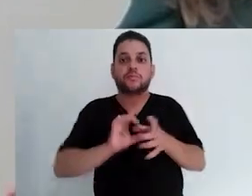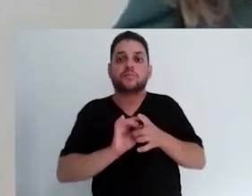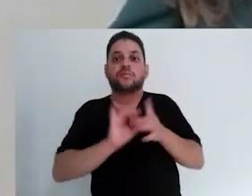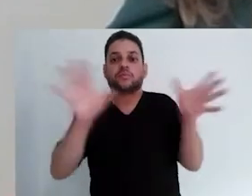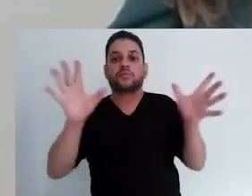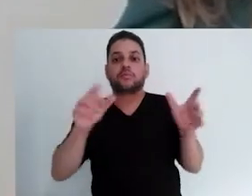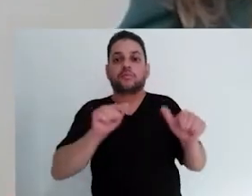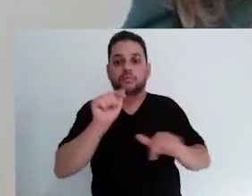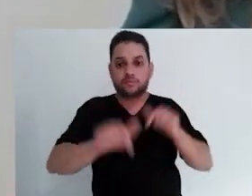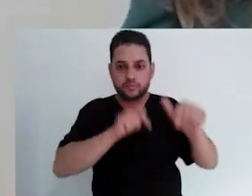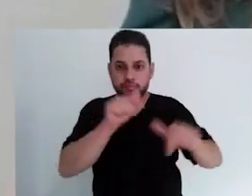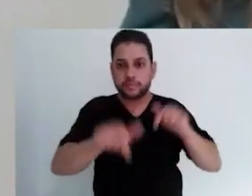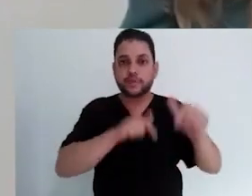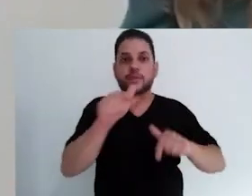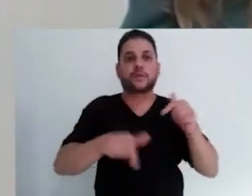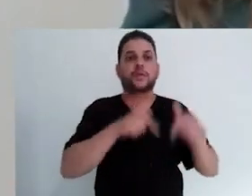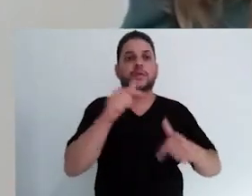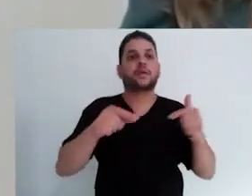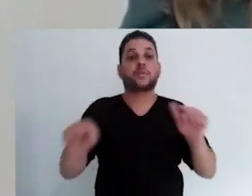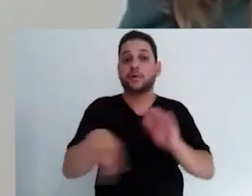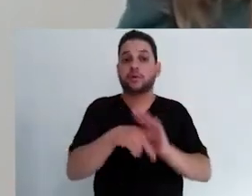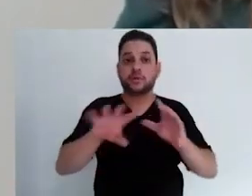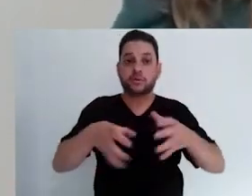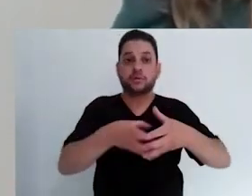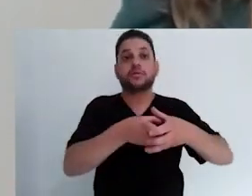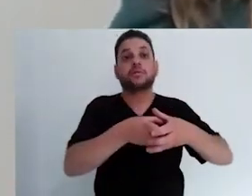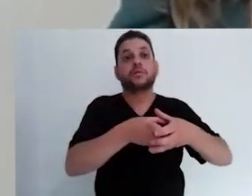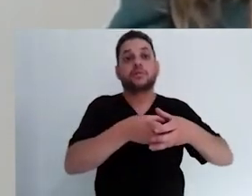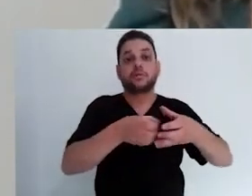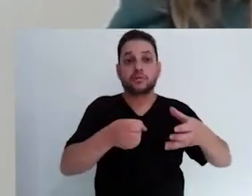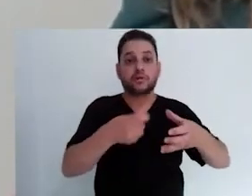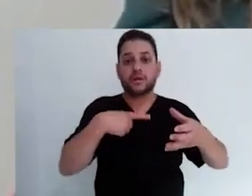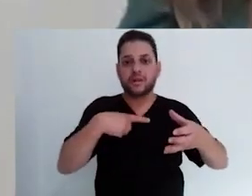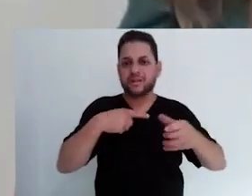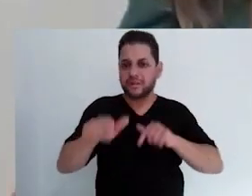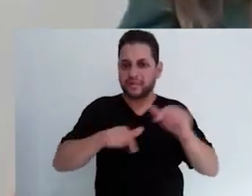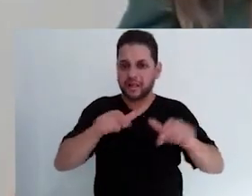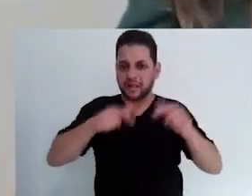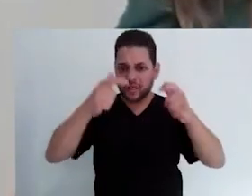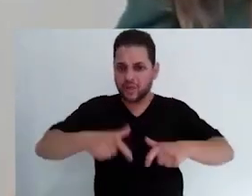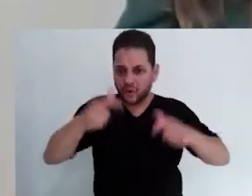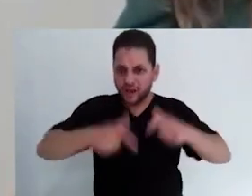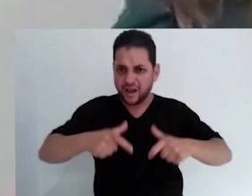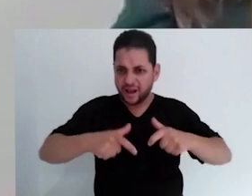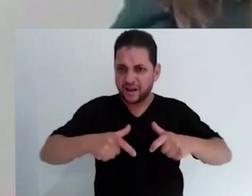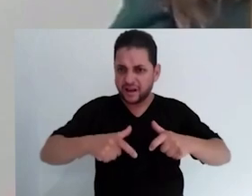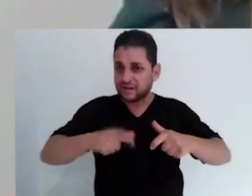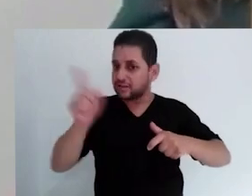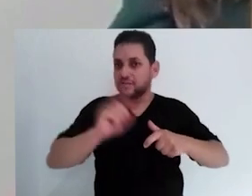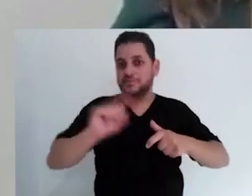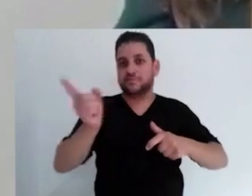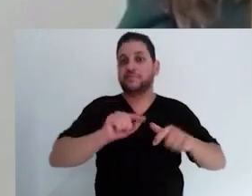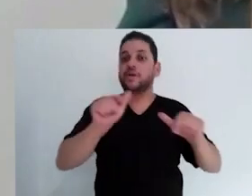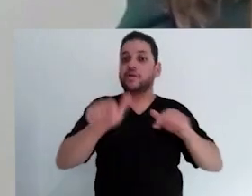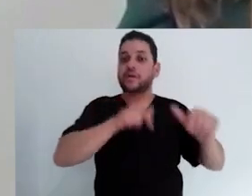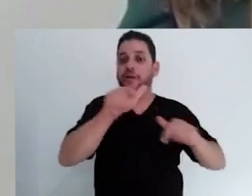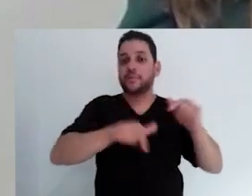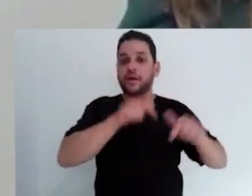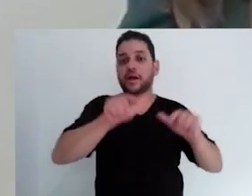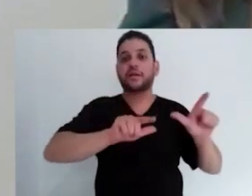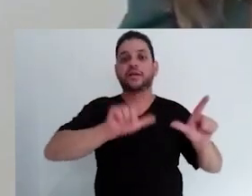são servidores lotados do núcleo, eles não possuem uma lotação física, então o trabalho é integralmente teletrabalho, home